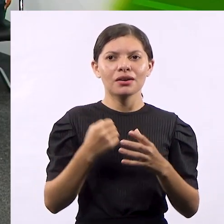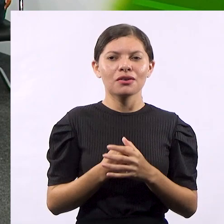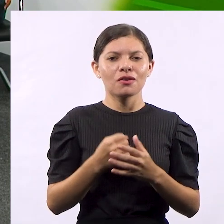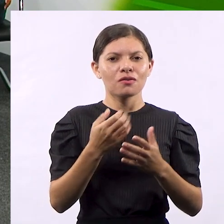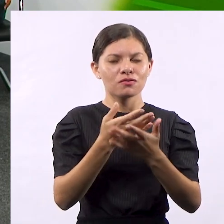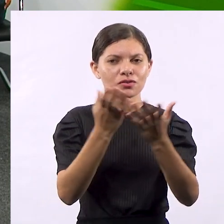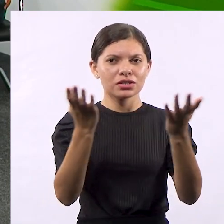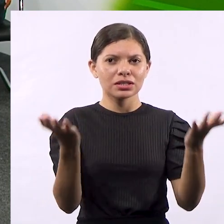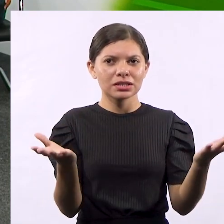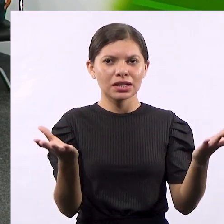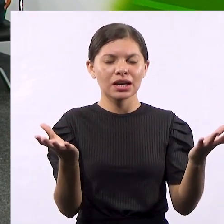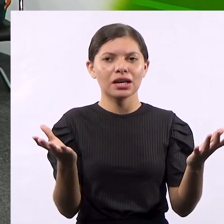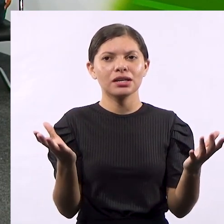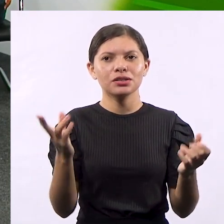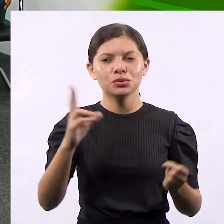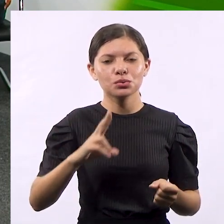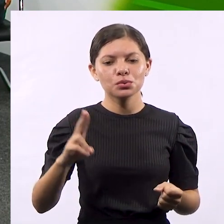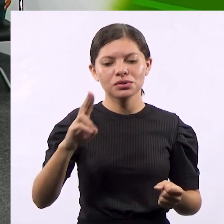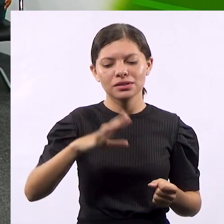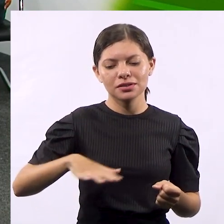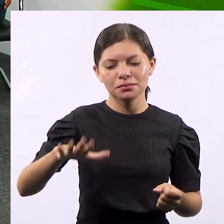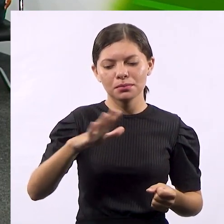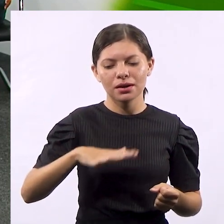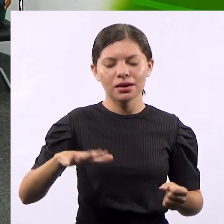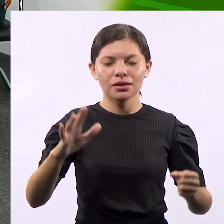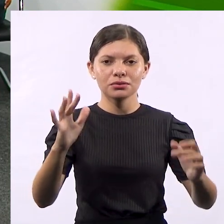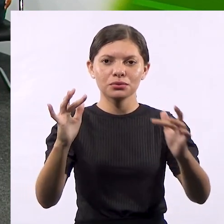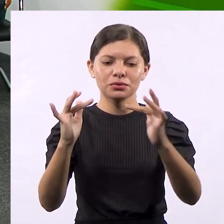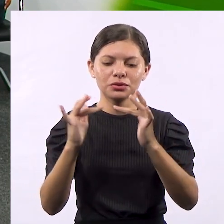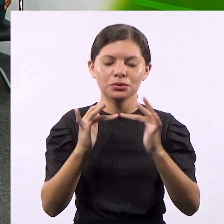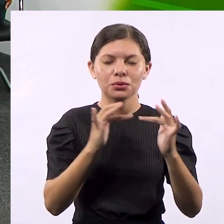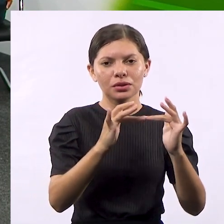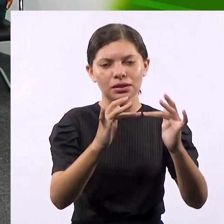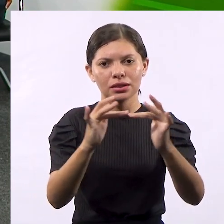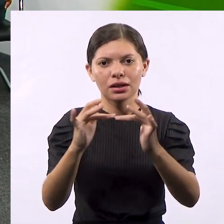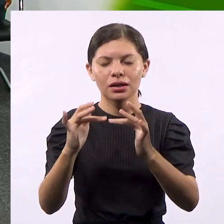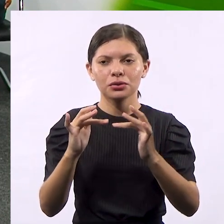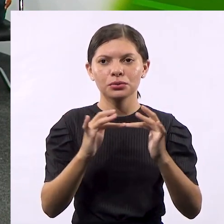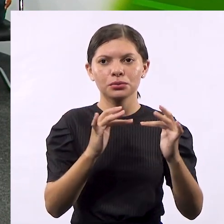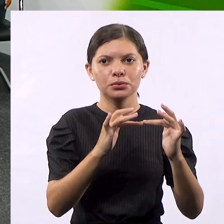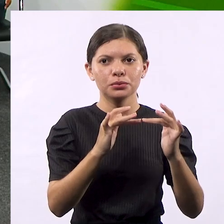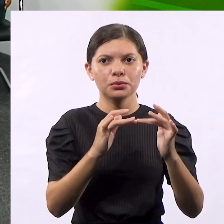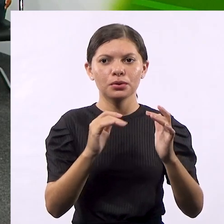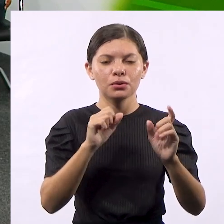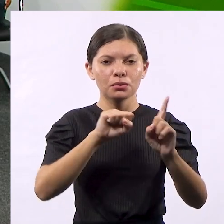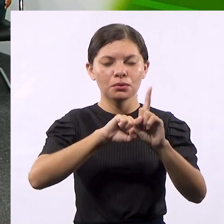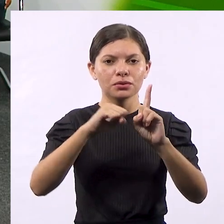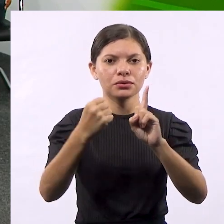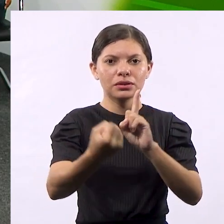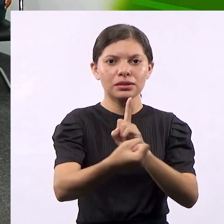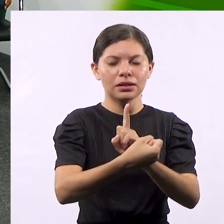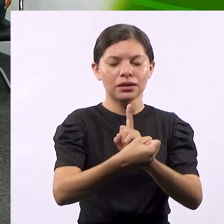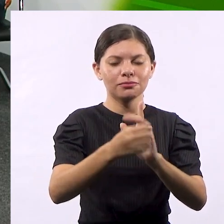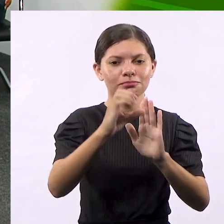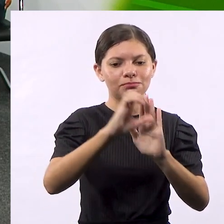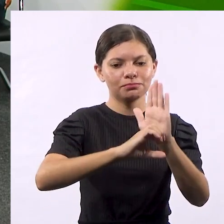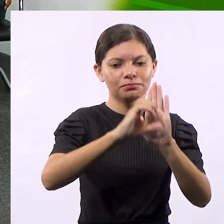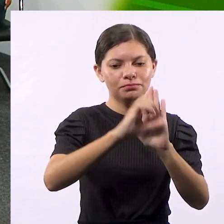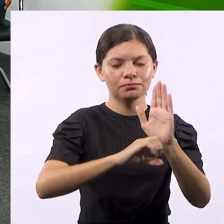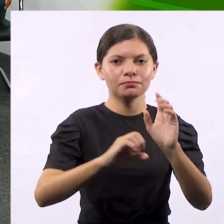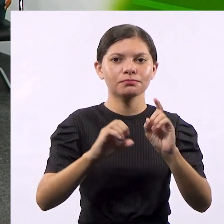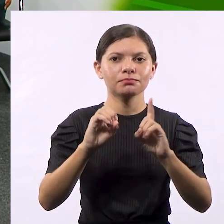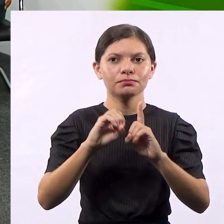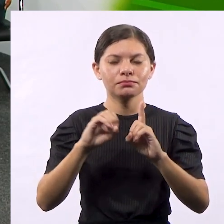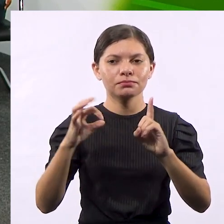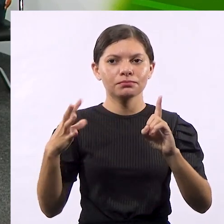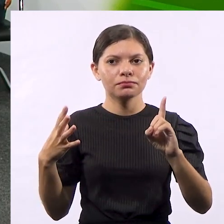Então, nós queremos que vocês aproveitem muito esse espaço, né, de contato com a comunidade, através